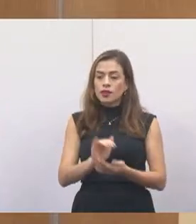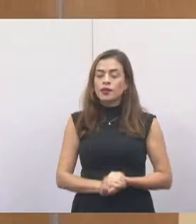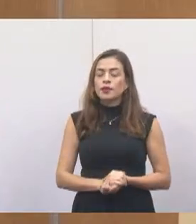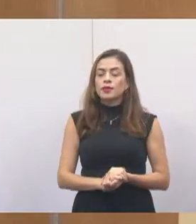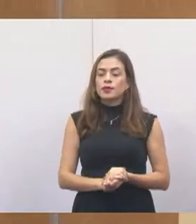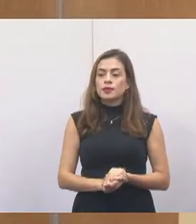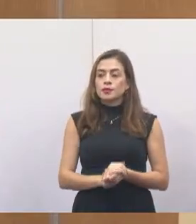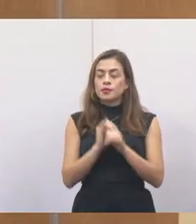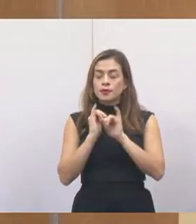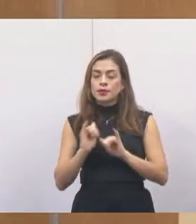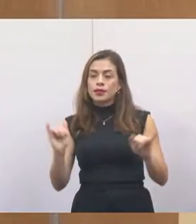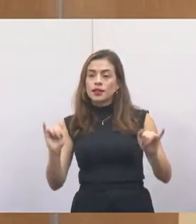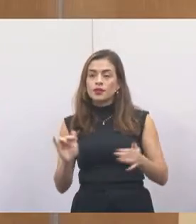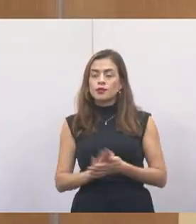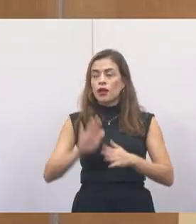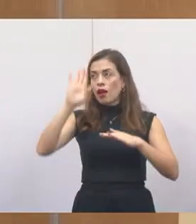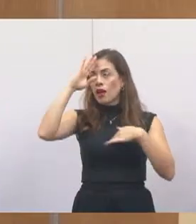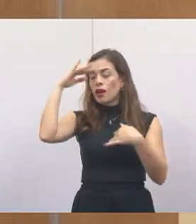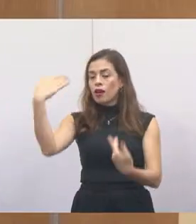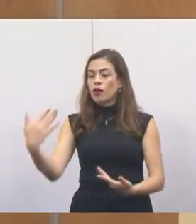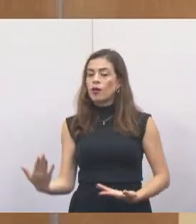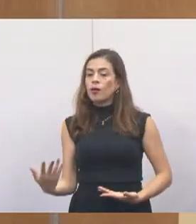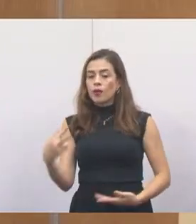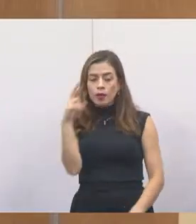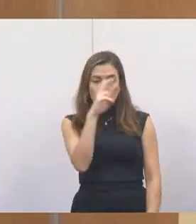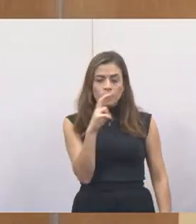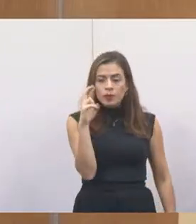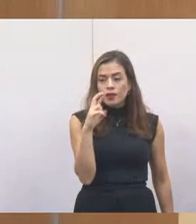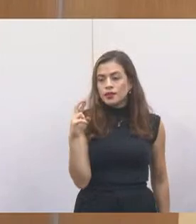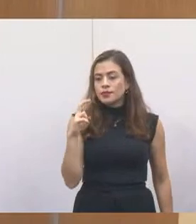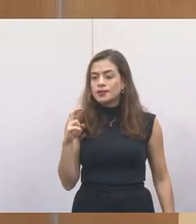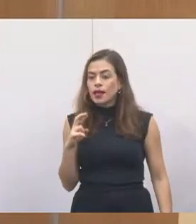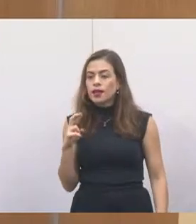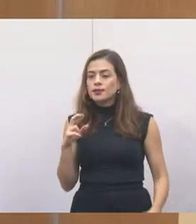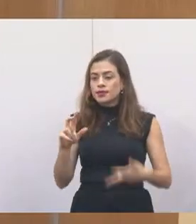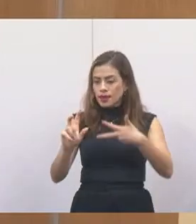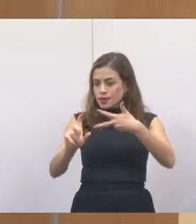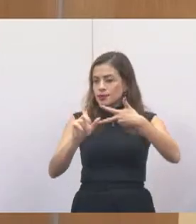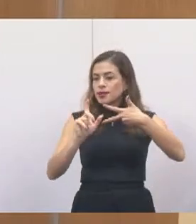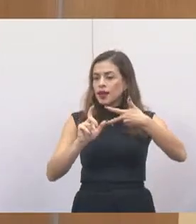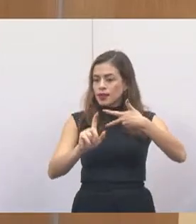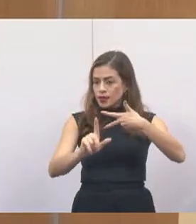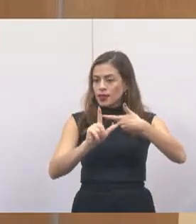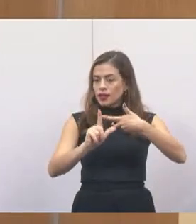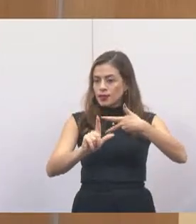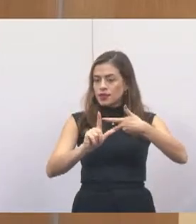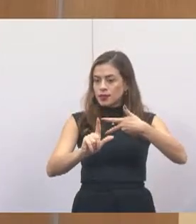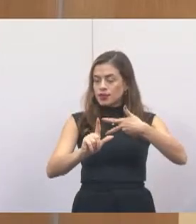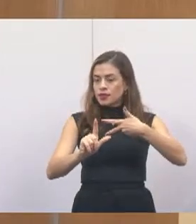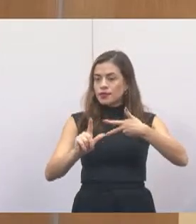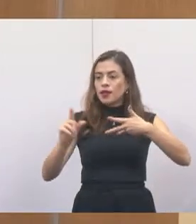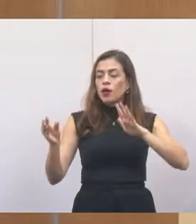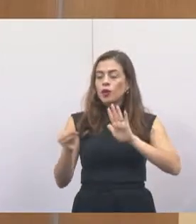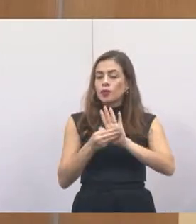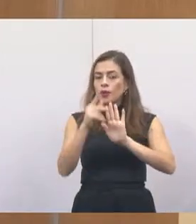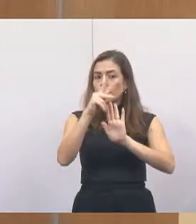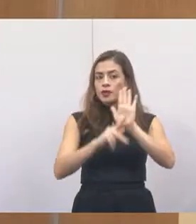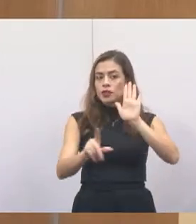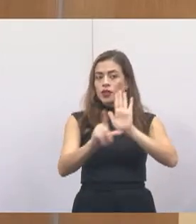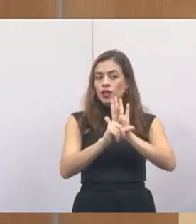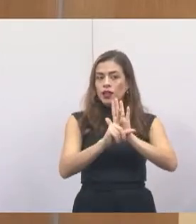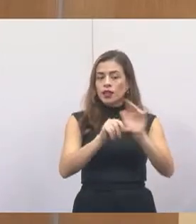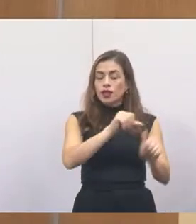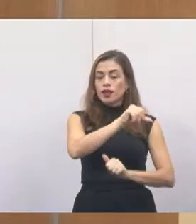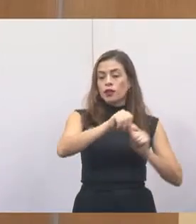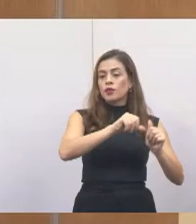Prefeito. Tenho a honra de submeter a análise desta Egrégia Casa Legislativa o incluso projeto de lei que